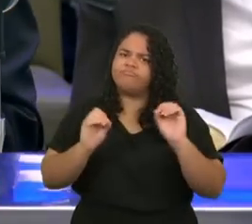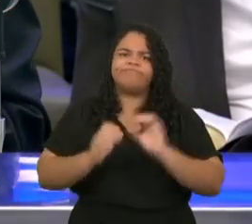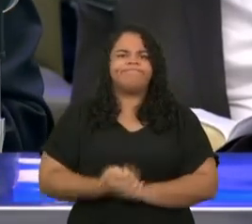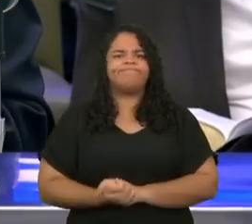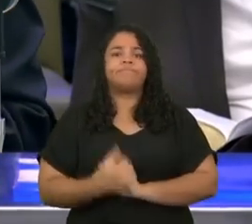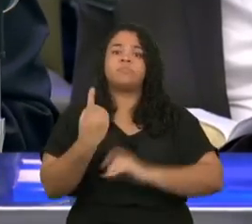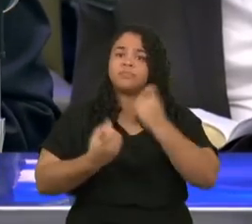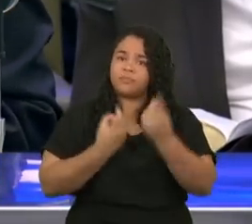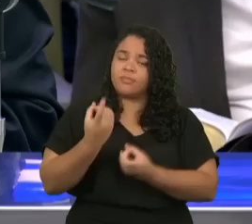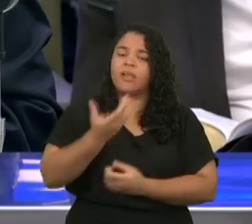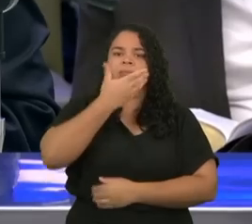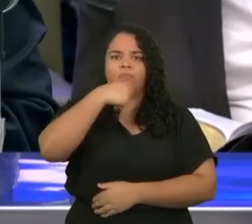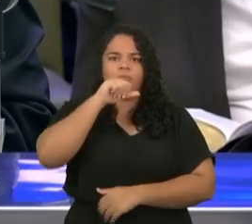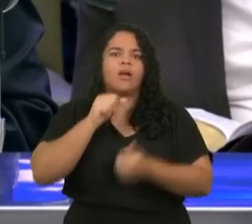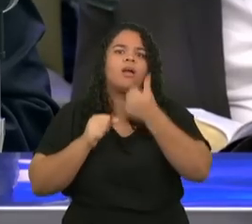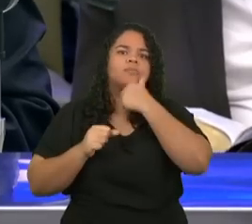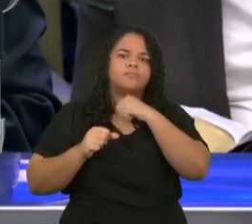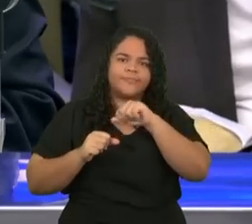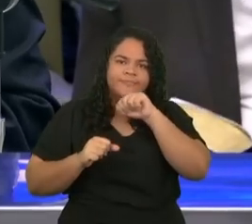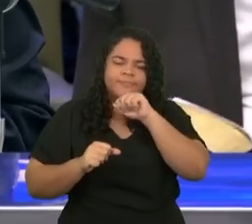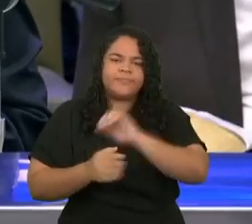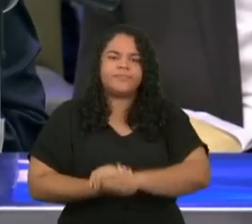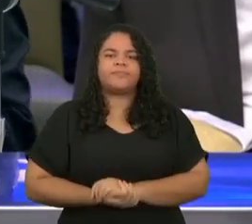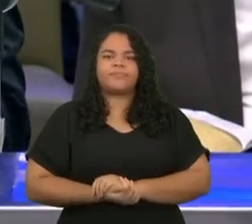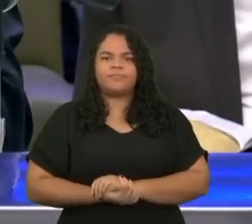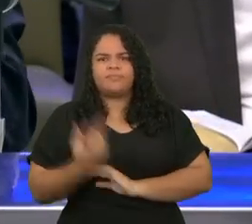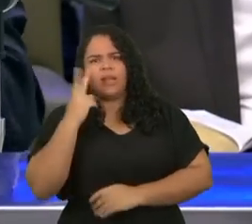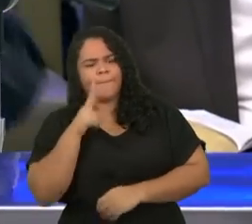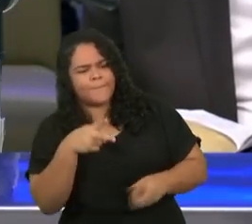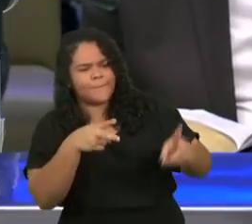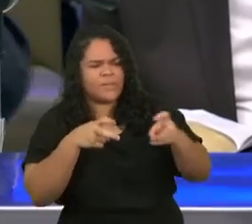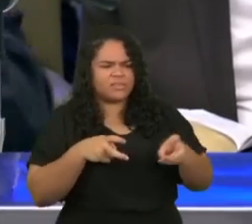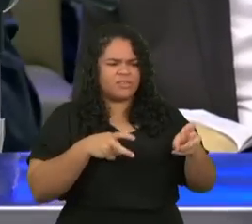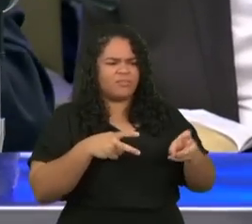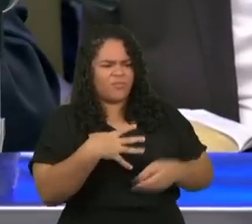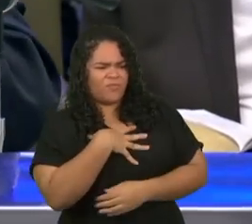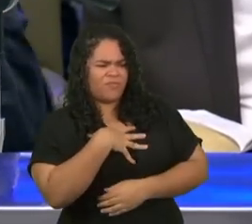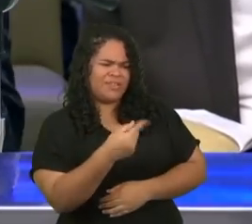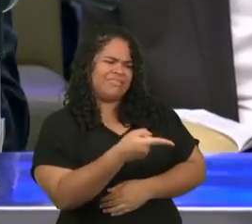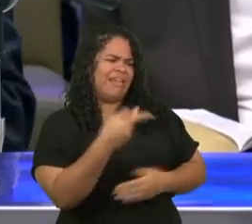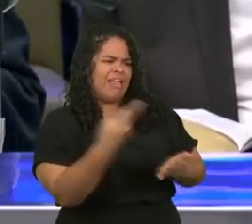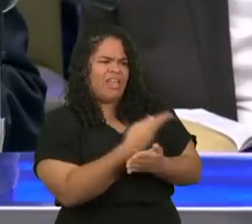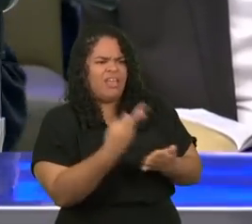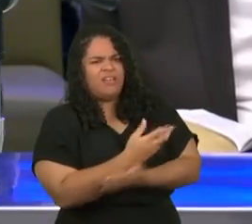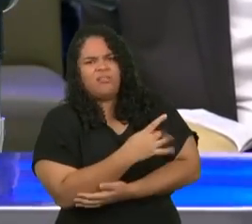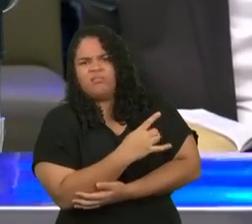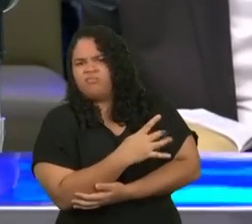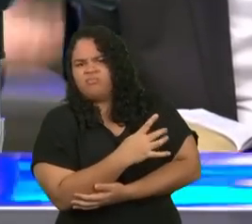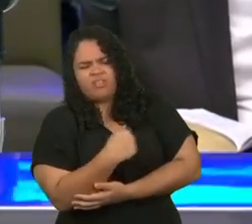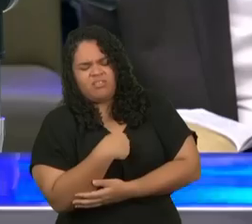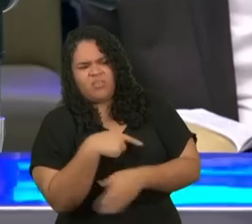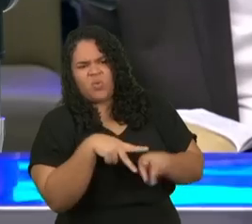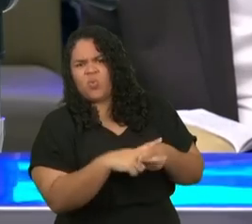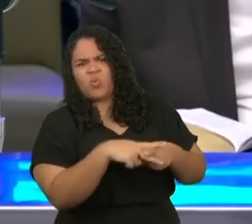irmãos a mães que querem repreender os filhos e o pai se mete e diz assim não fulana deixa o bichinho deixa a e